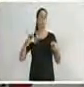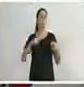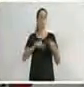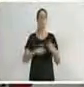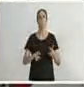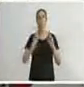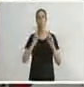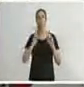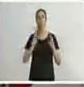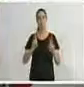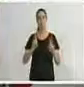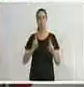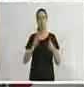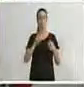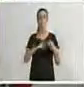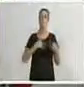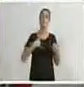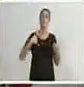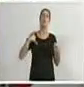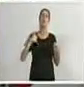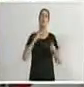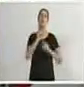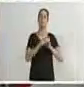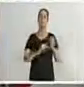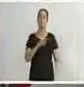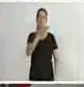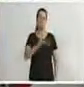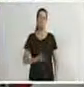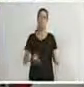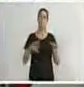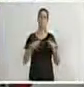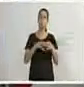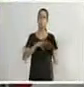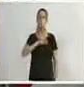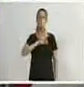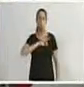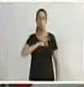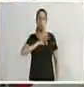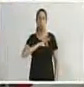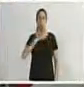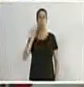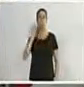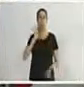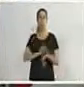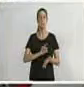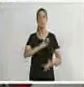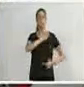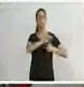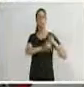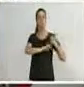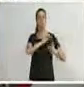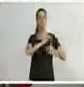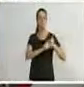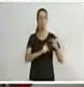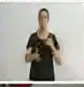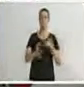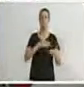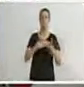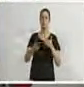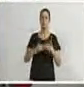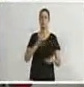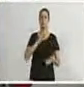esperança. O orgulho da nossa Polícia Militar, que a par do abandono, do descaso dos responsáveis,